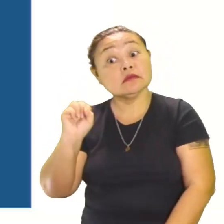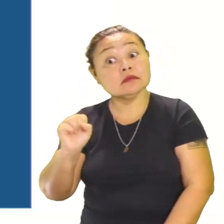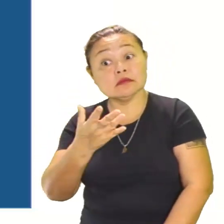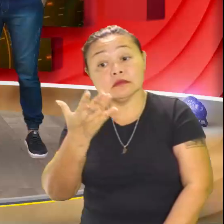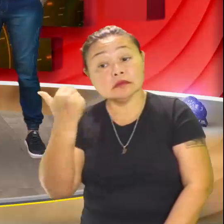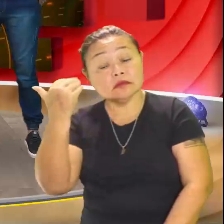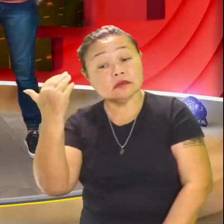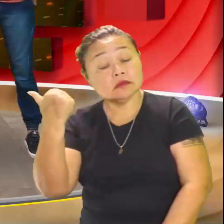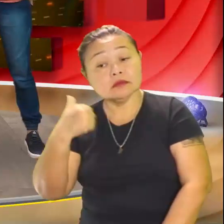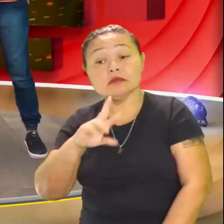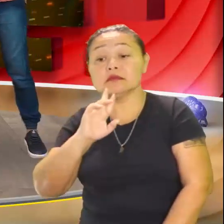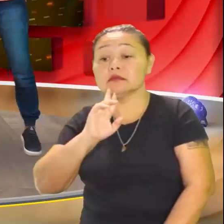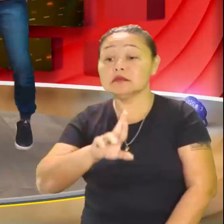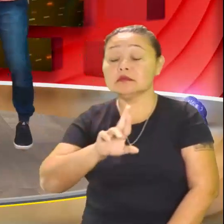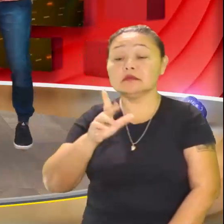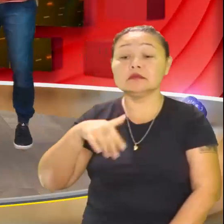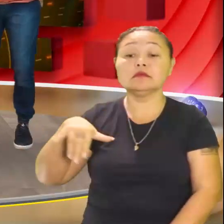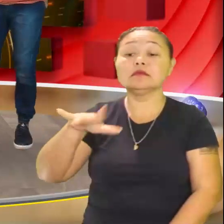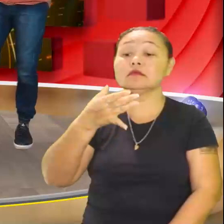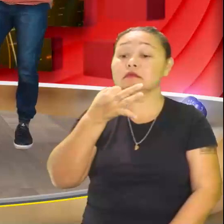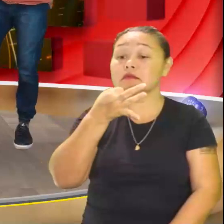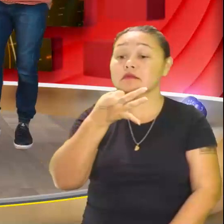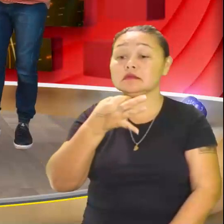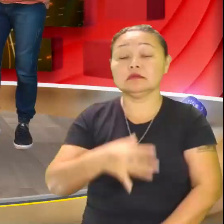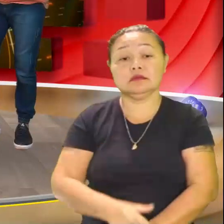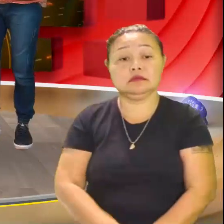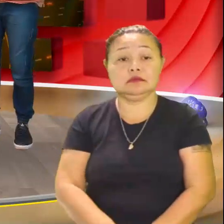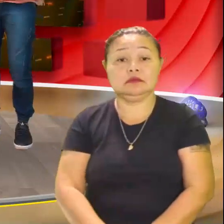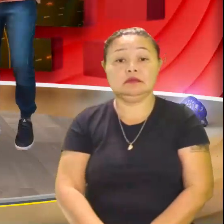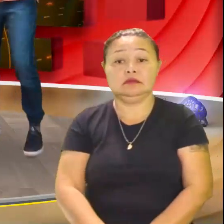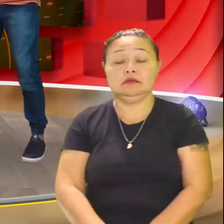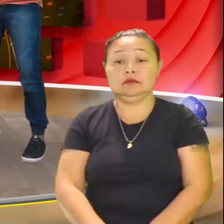Vem aqui com a gente, bora responder essa. O que vocês acham?